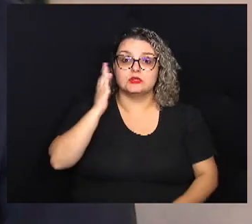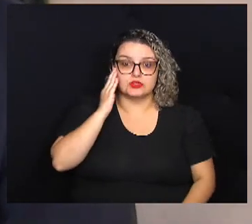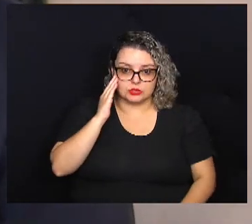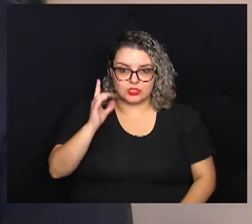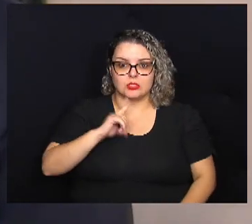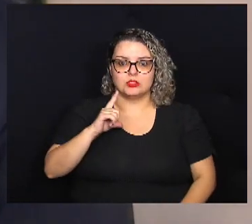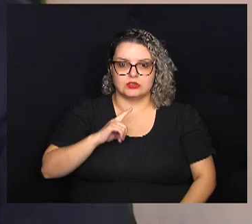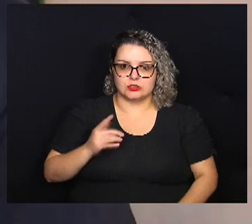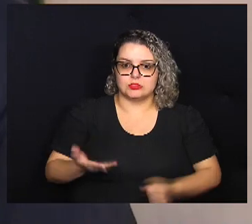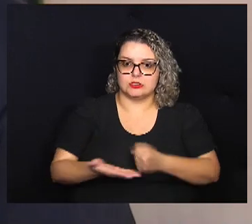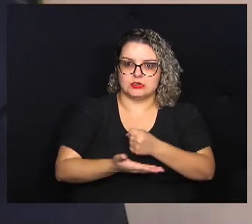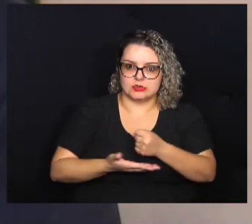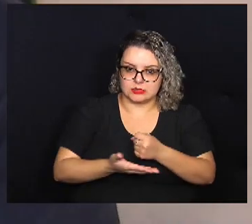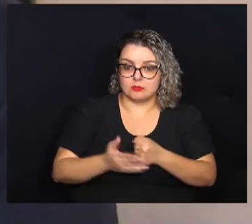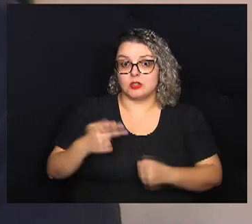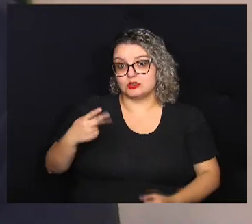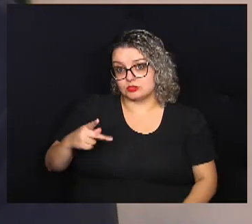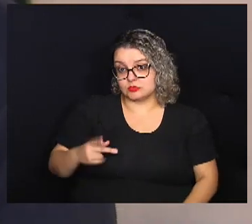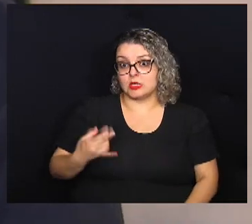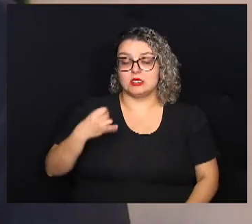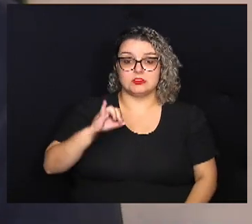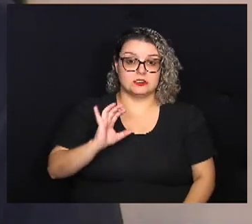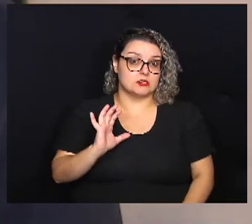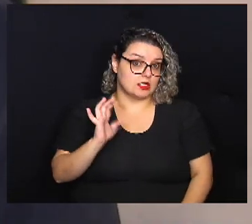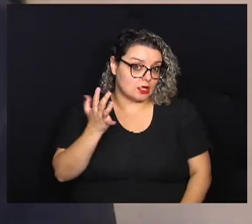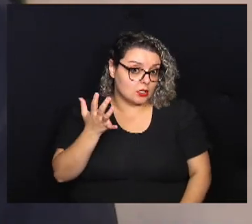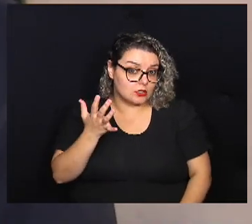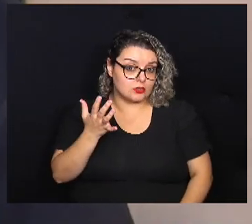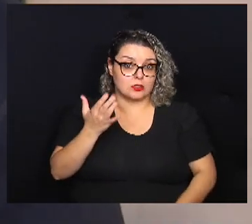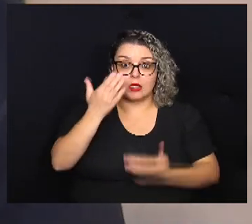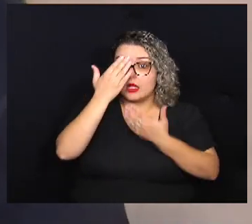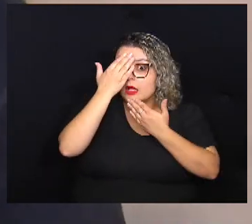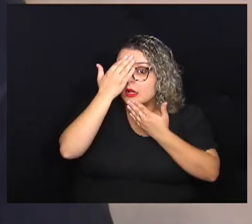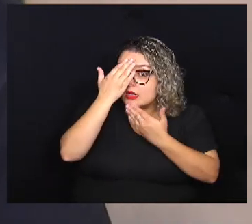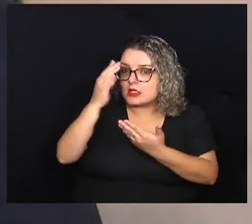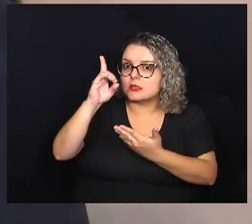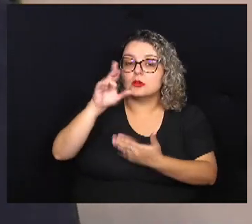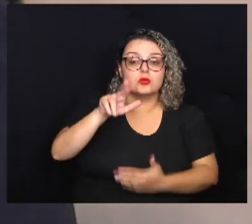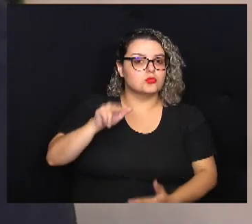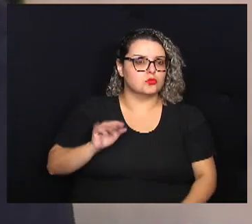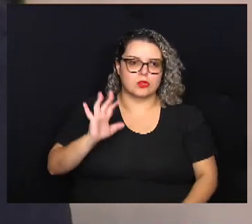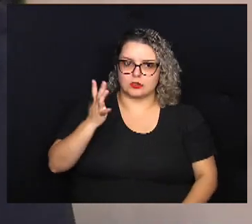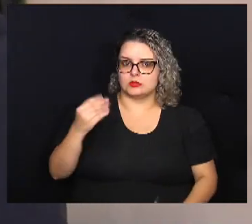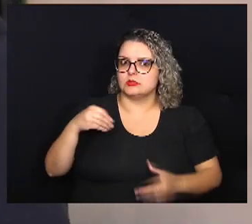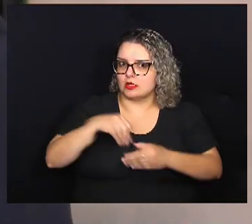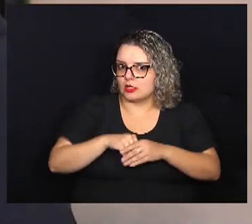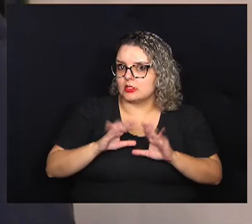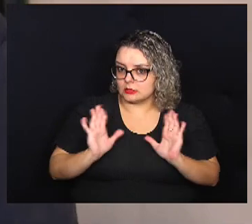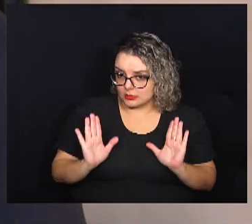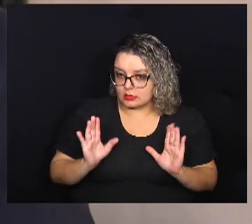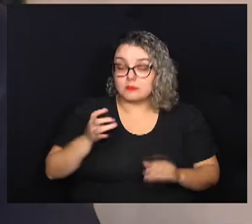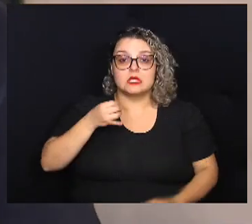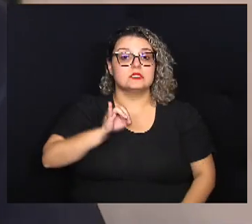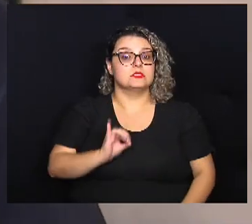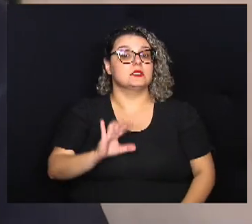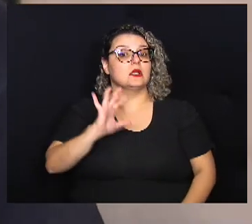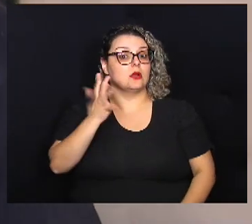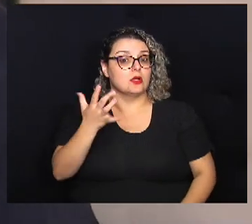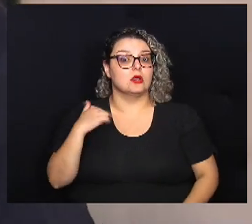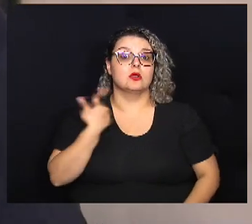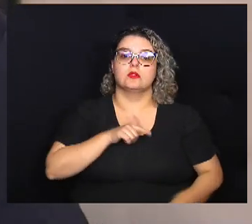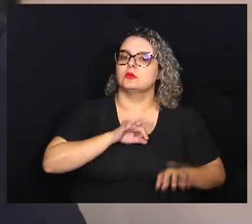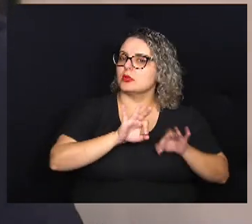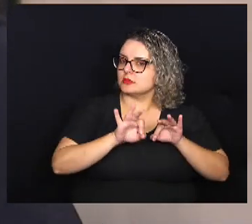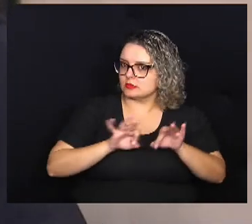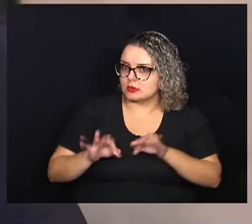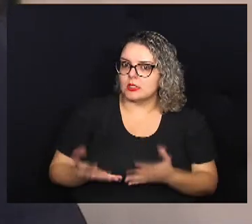esse respaldo para ela, caso aconteça. Graças a Deus nunca aconteceu com a gente aqui, mas se acontecer a gente vai estar super